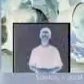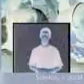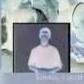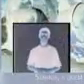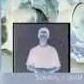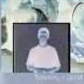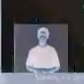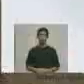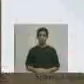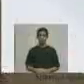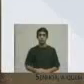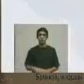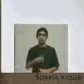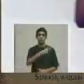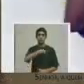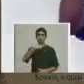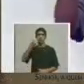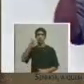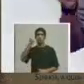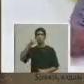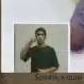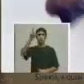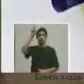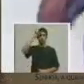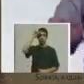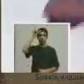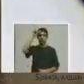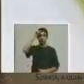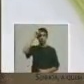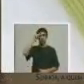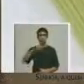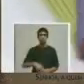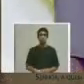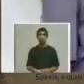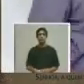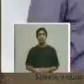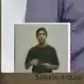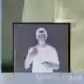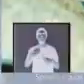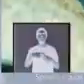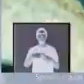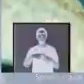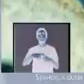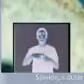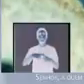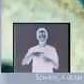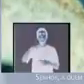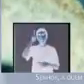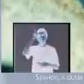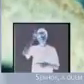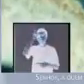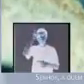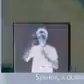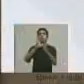Essa é uma vitória do demônio. E essa vitória, por que será que o demônio é o ladrão da palavra? Por que será que o demônio